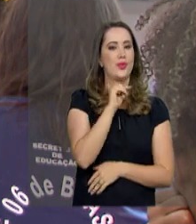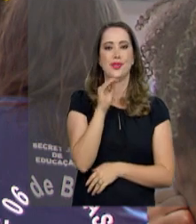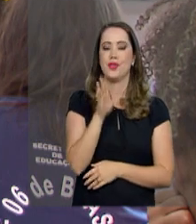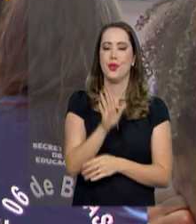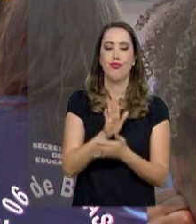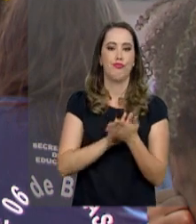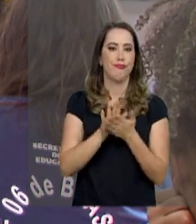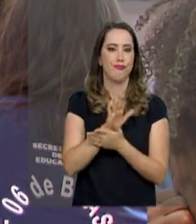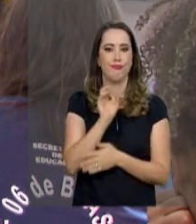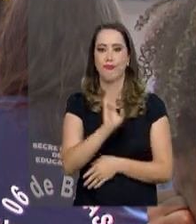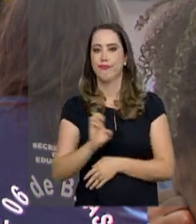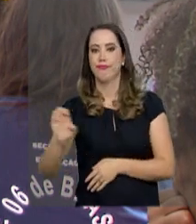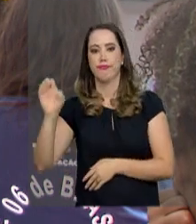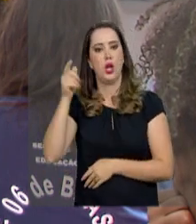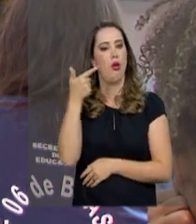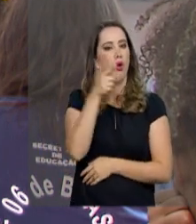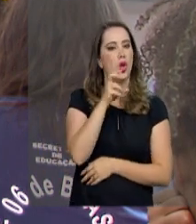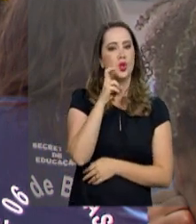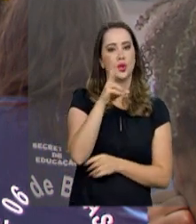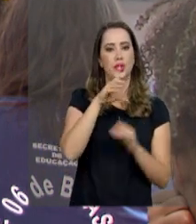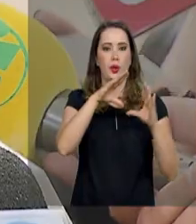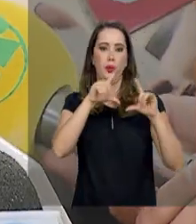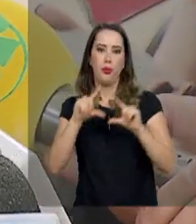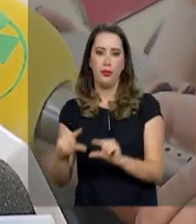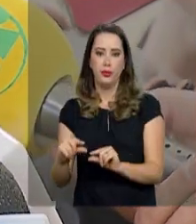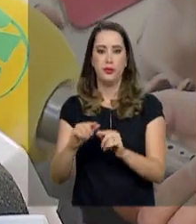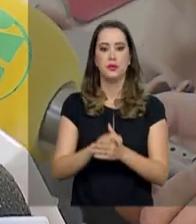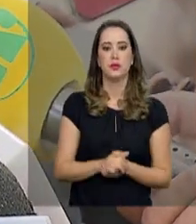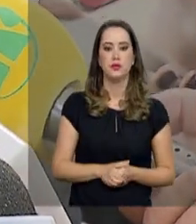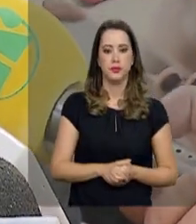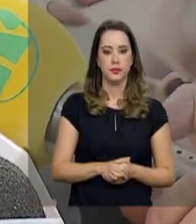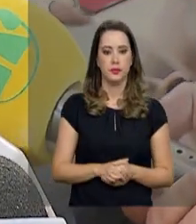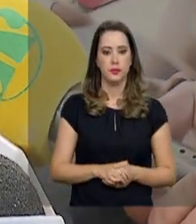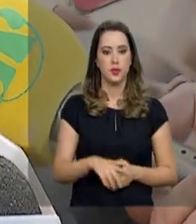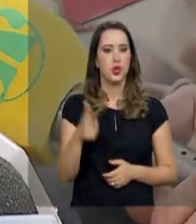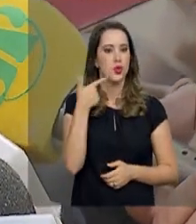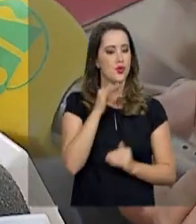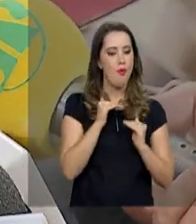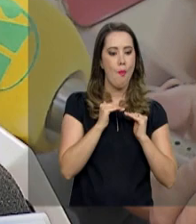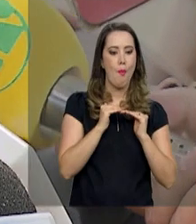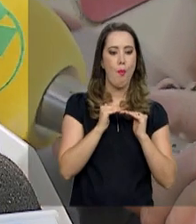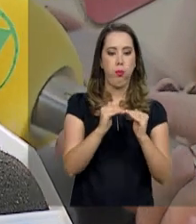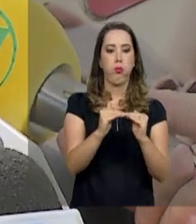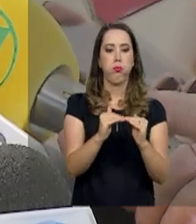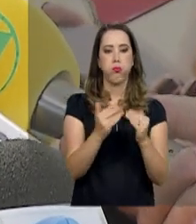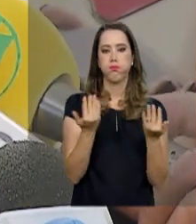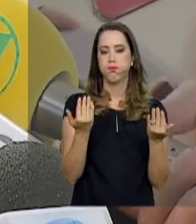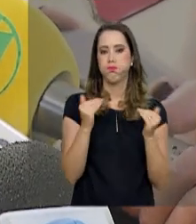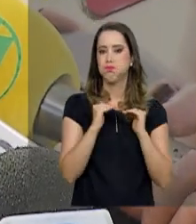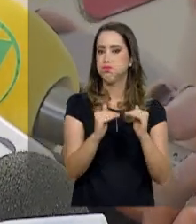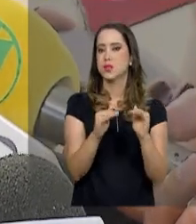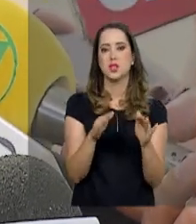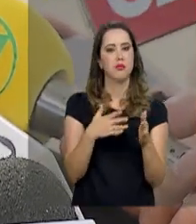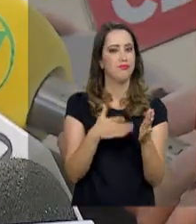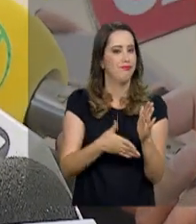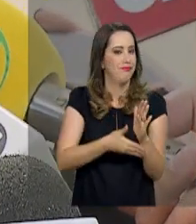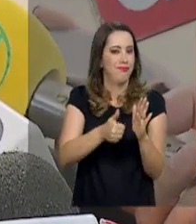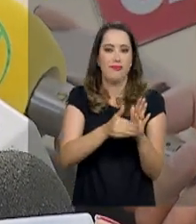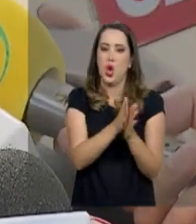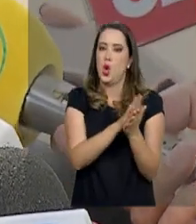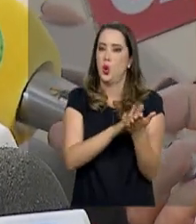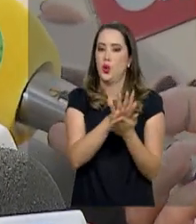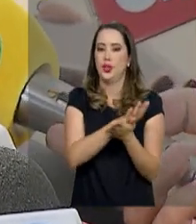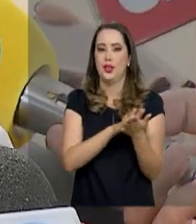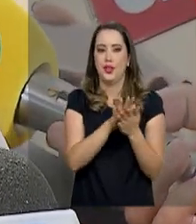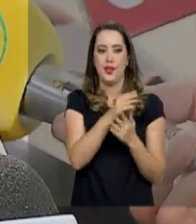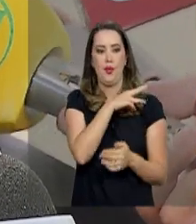esta meta e outros 5. Ainda caíram a nota. E novamente uma estagnação do ensino médio, que cada vez mais